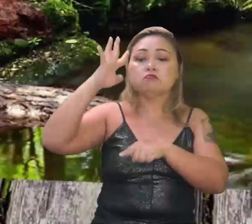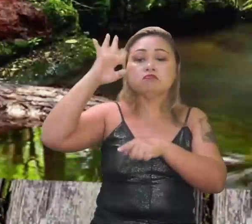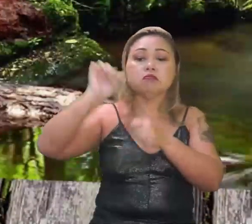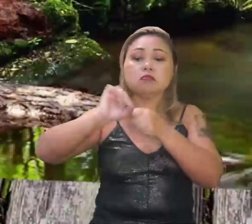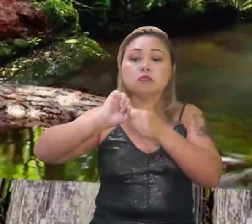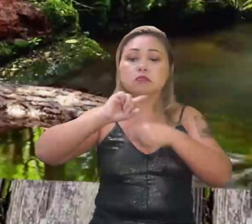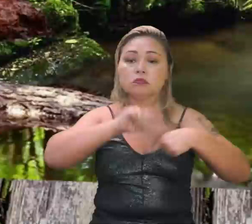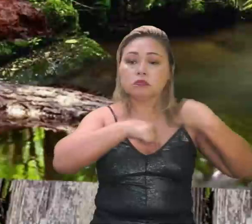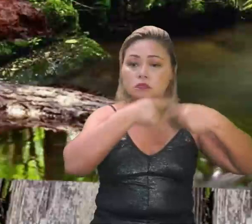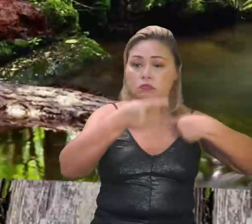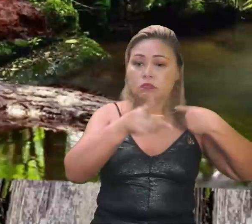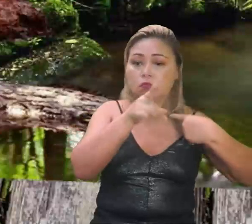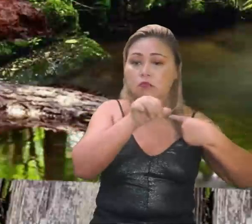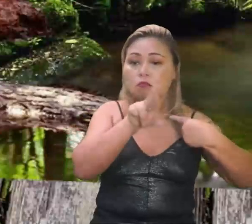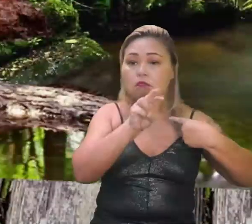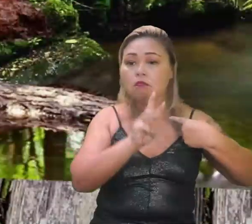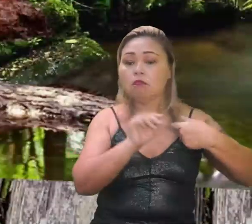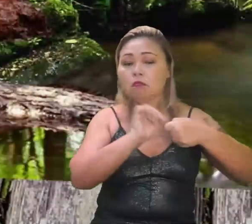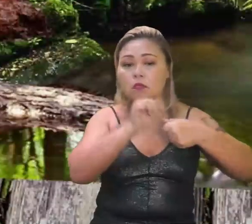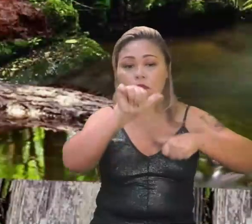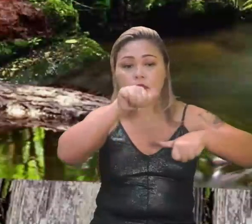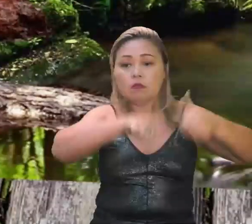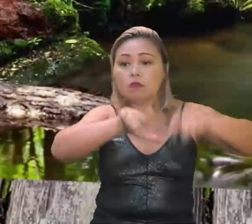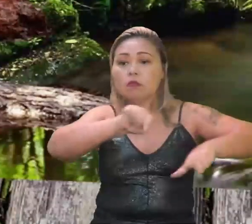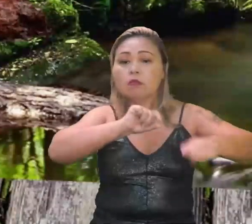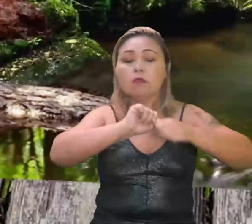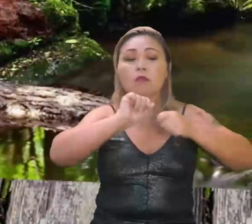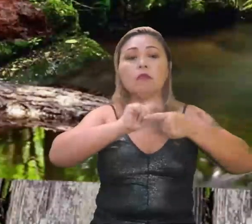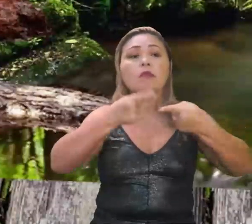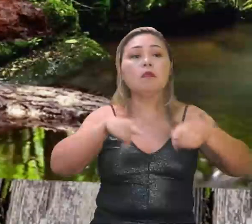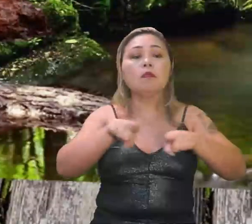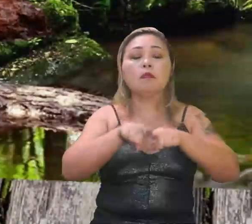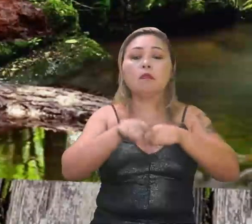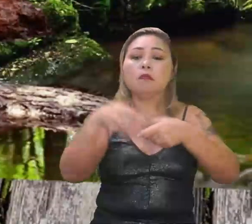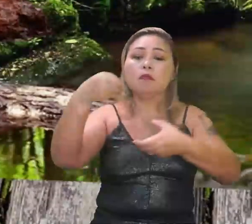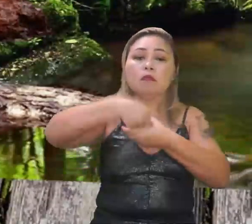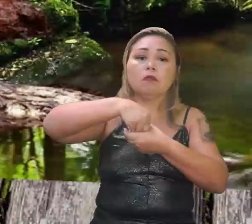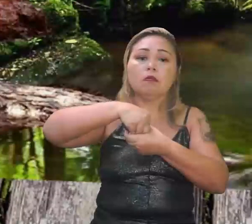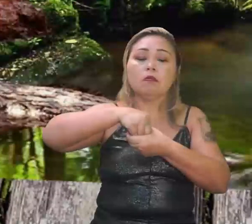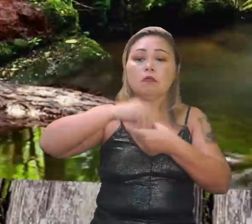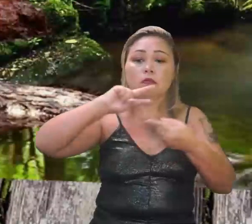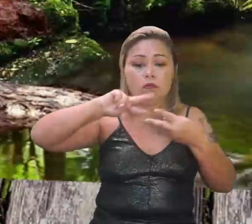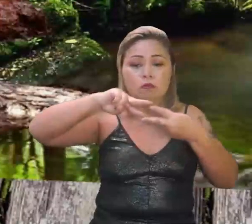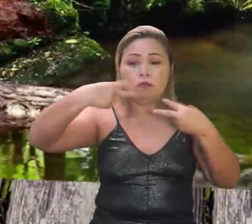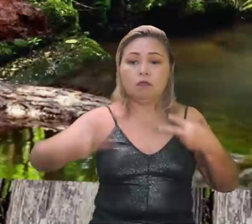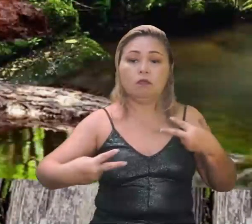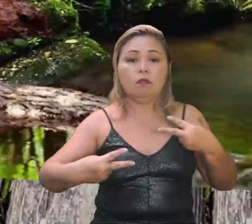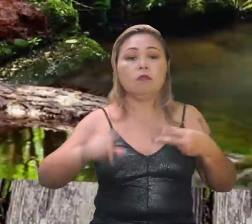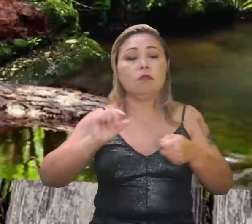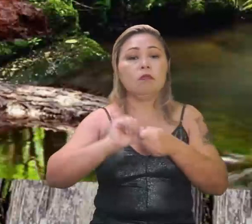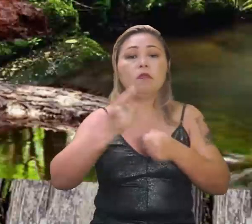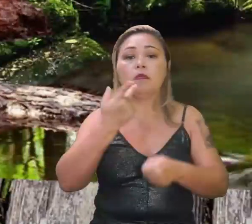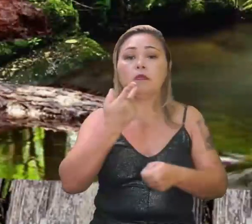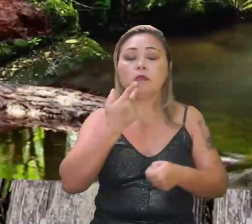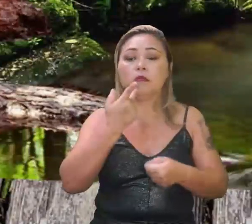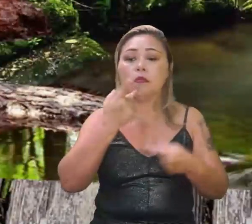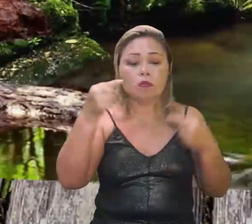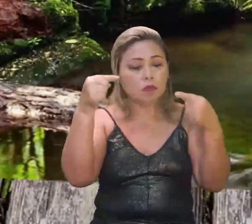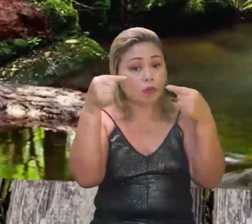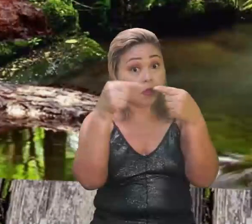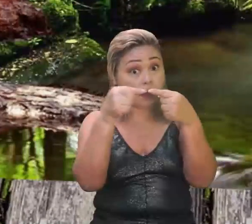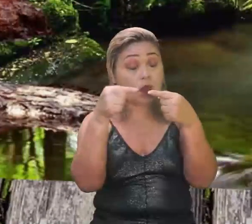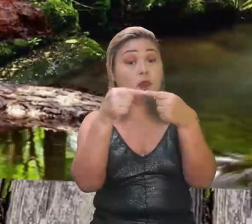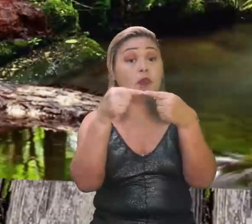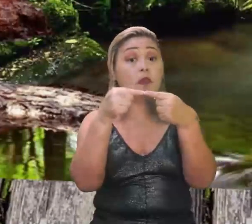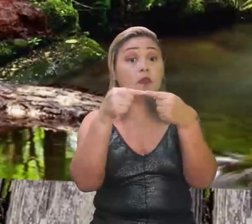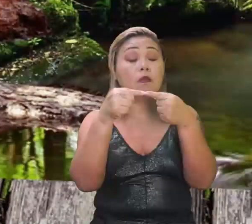ideias evolucionistas de Darwin, da seleção natural e tudo mais, mas também incluindo a questão da genética. Aí ele falou desses